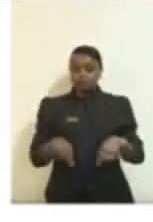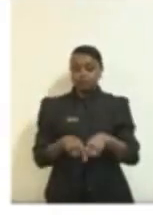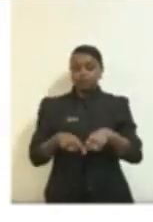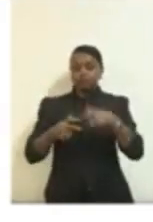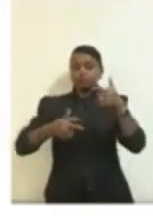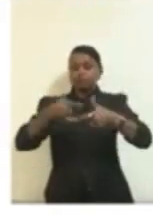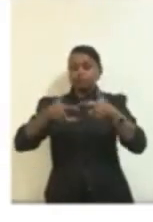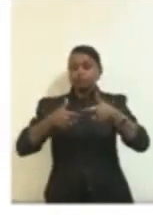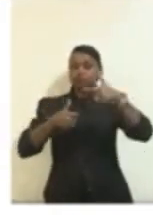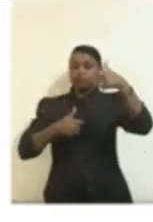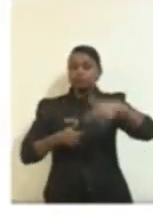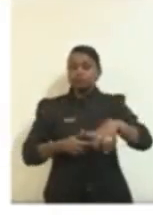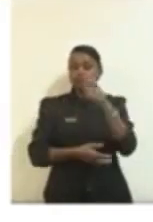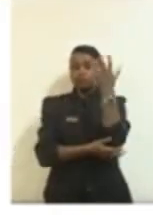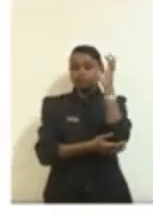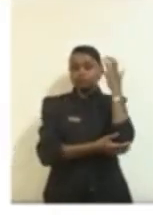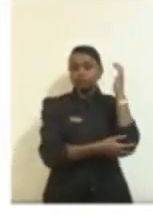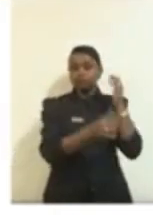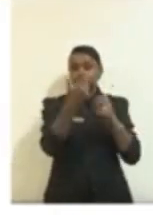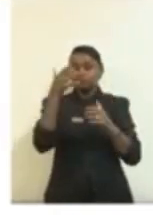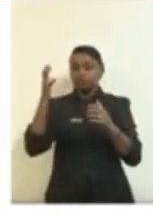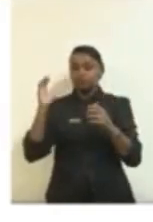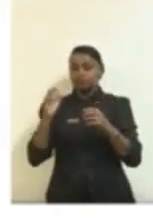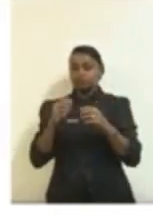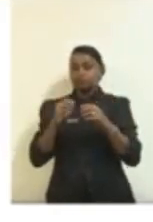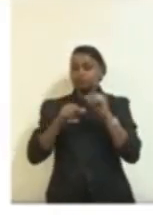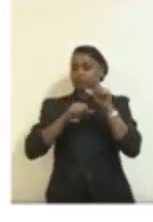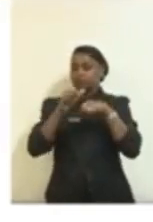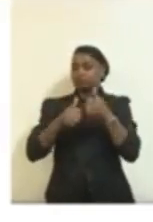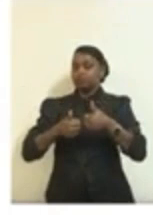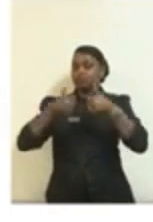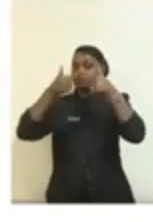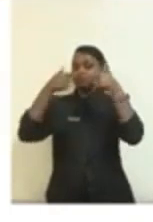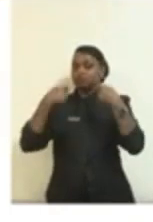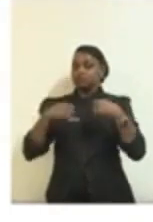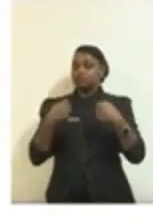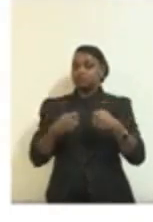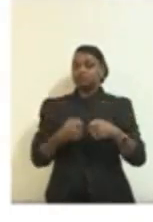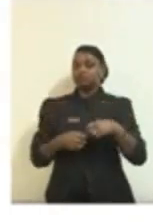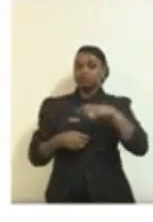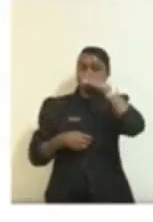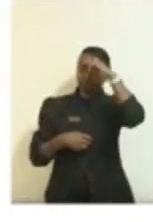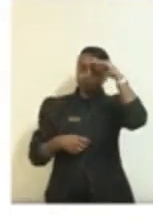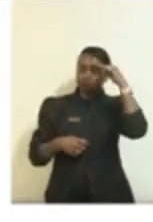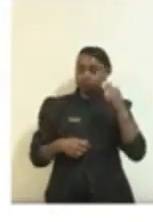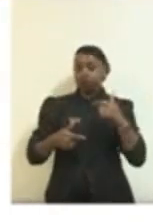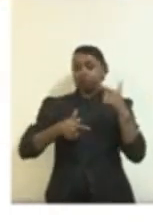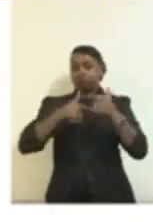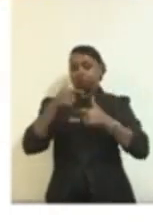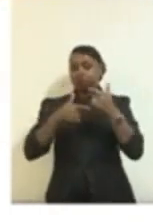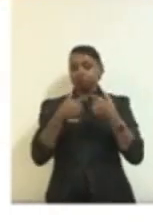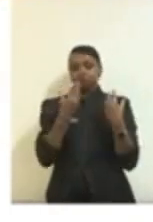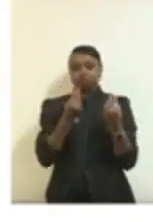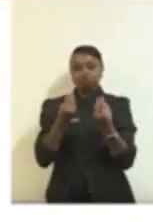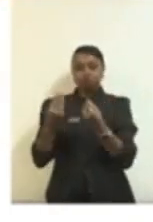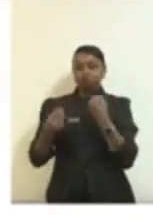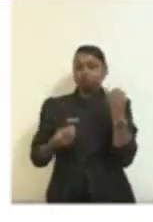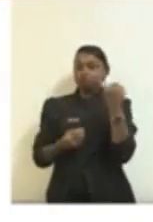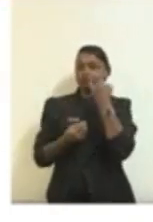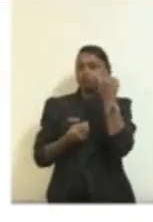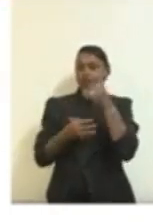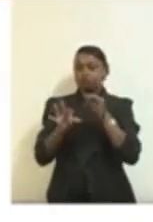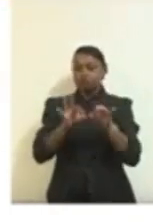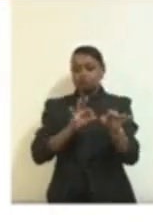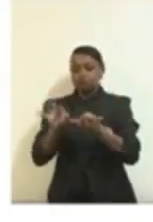de situação onde é necessário. Mas, obviamente, é um caminho longo ainda. A gente está longe de ter técnicas